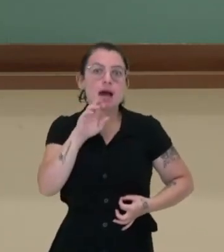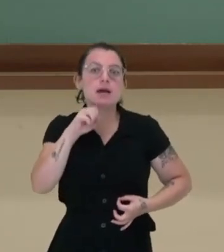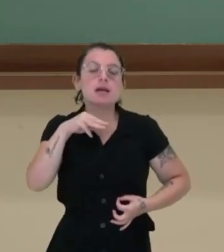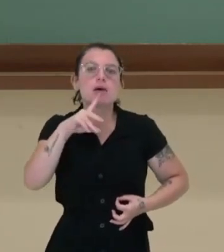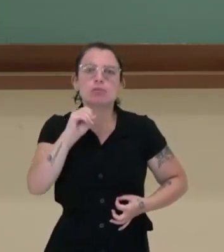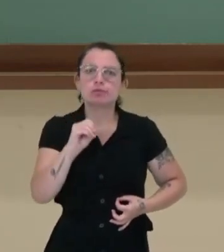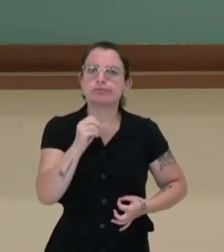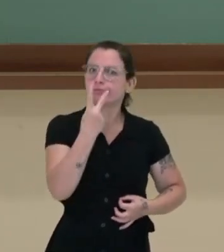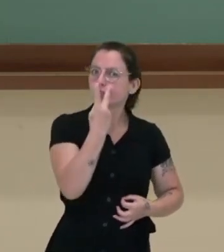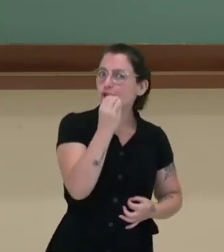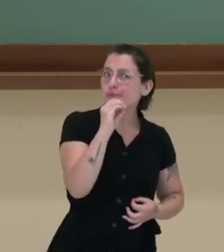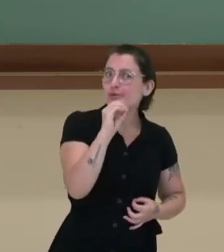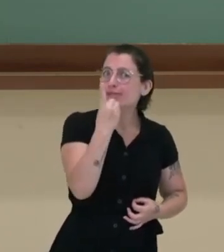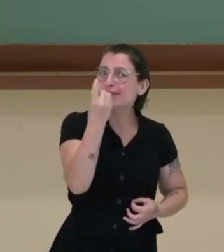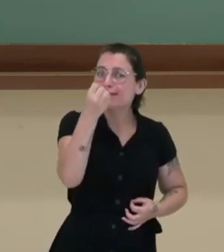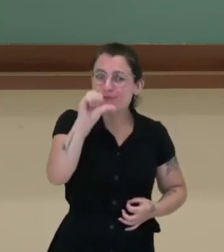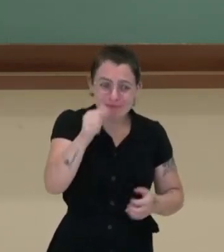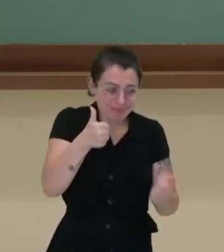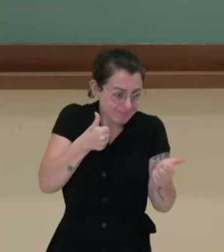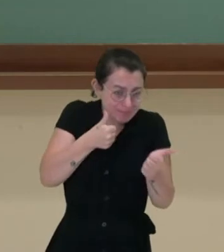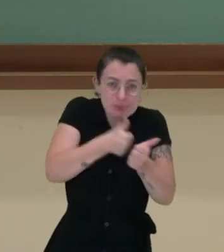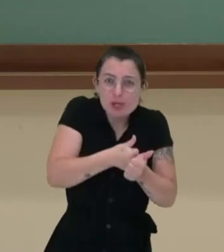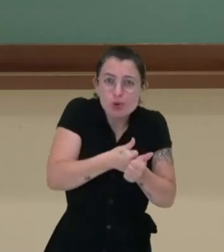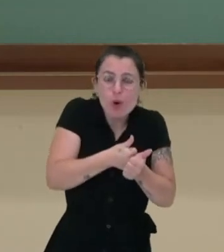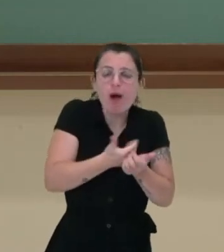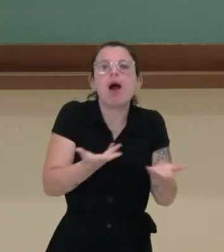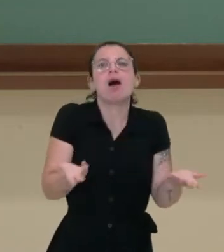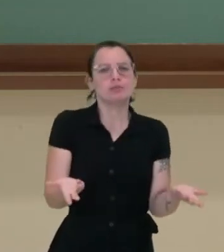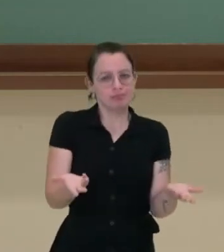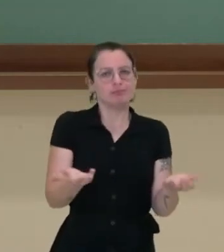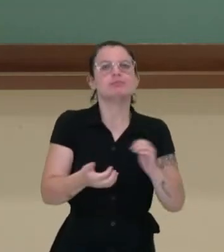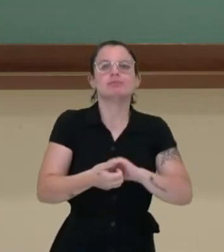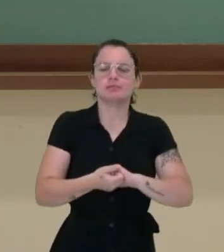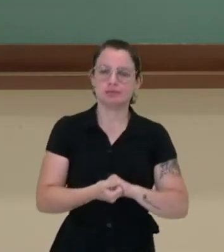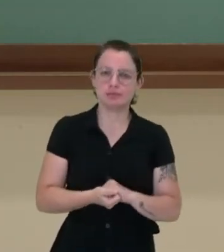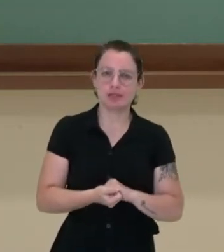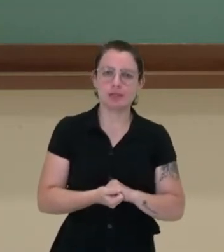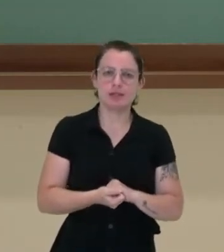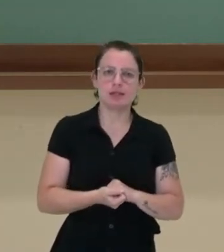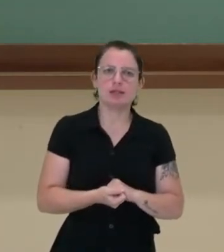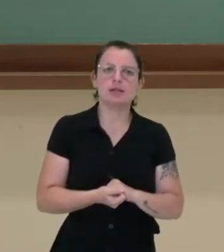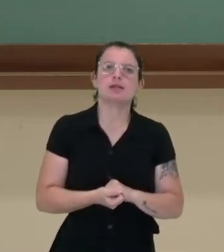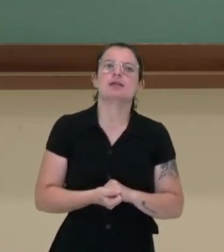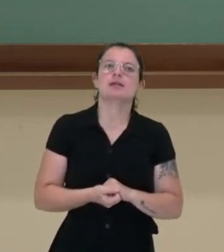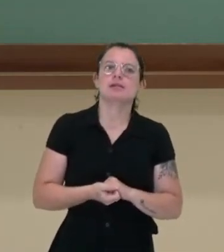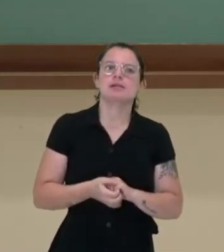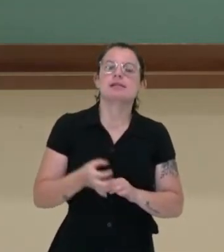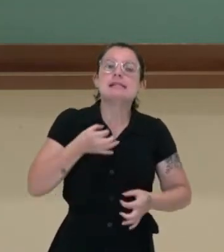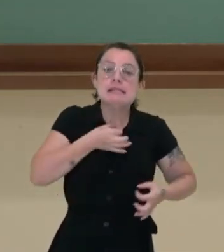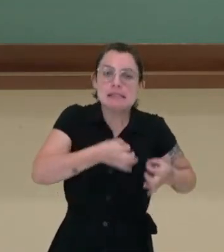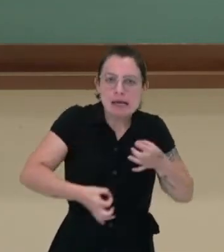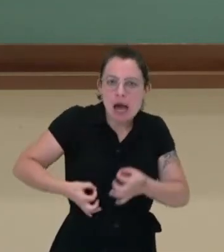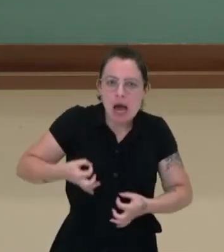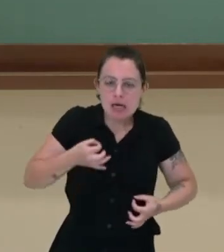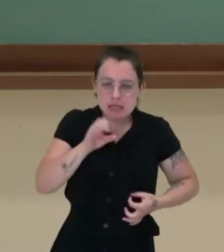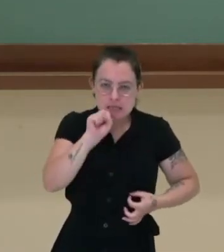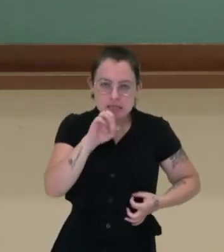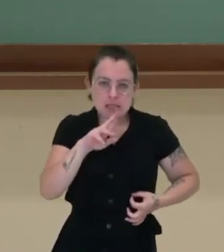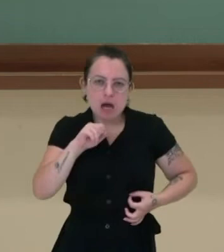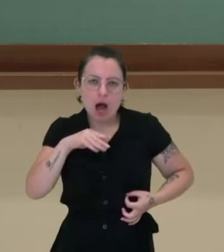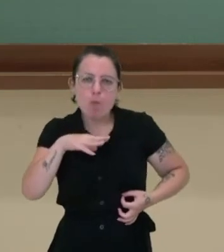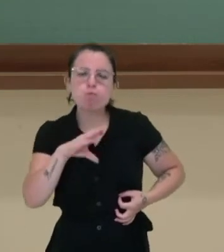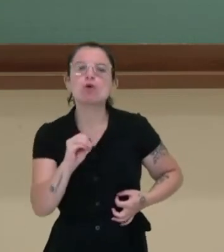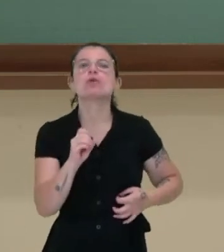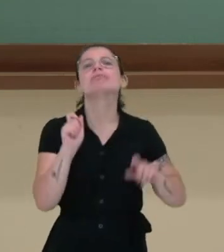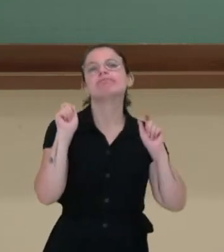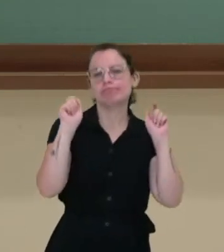2019, é muito recente. E o sarampo pode levar o indivíduo